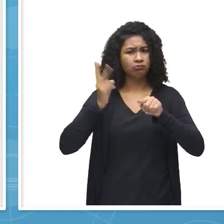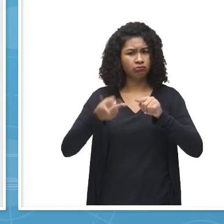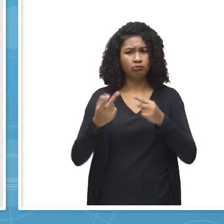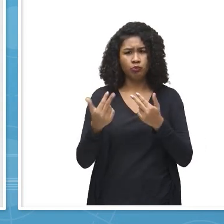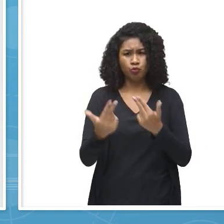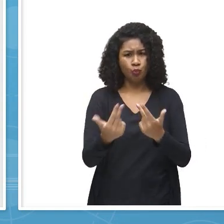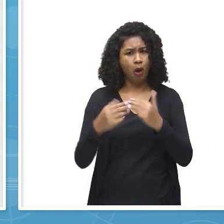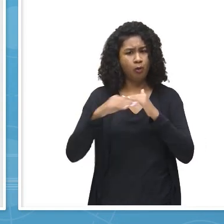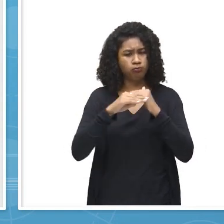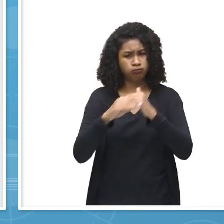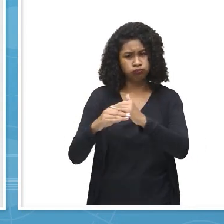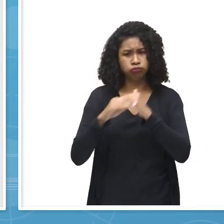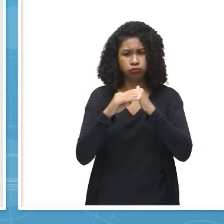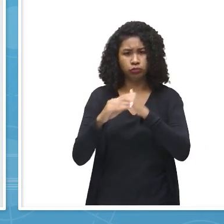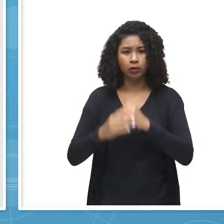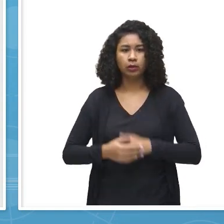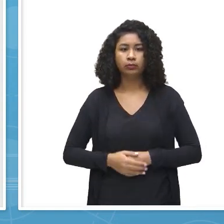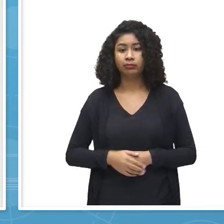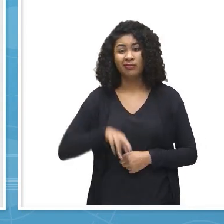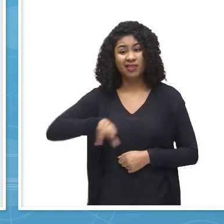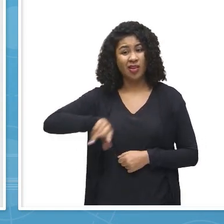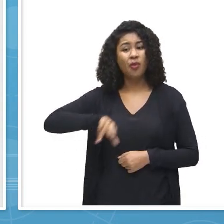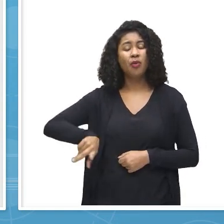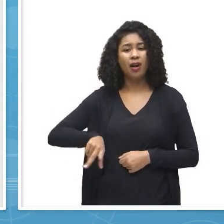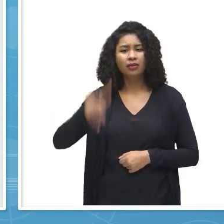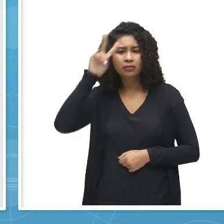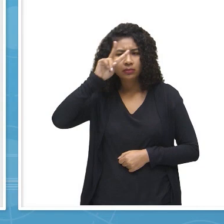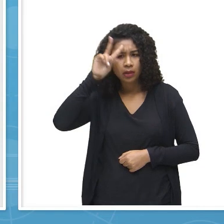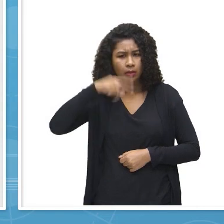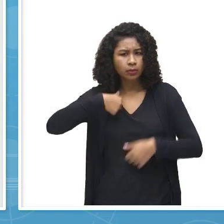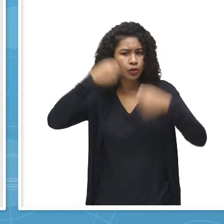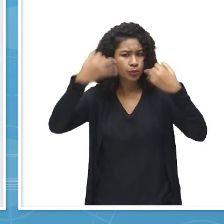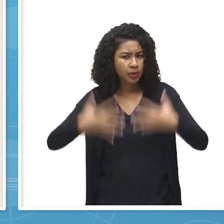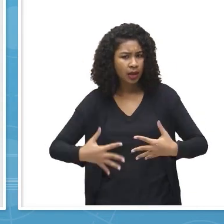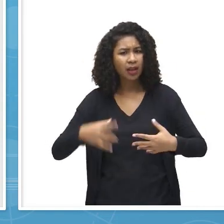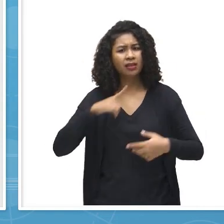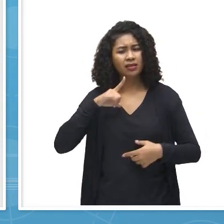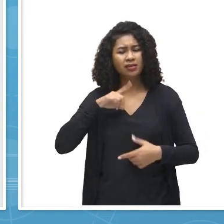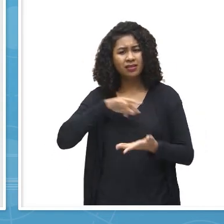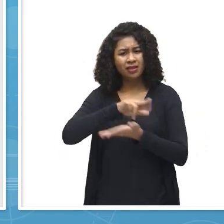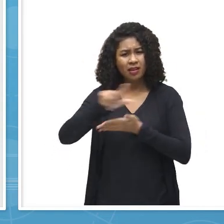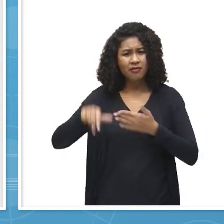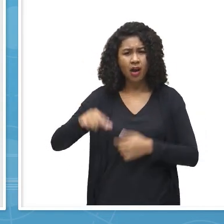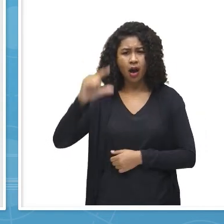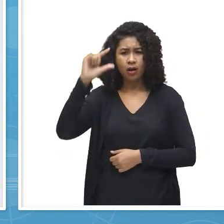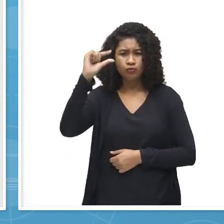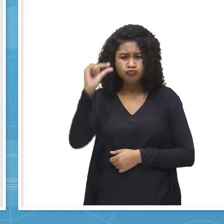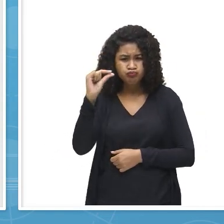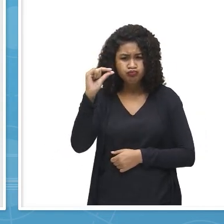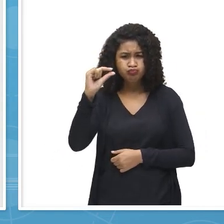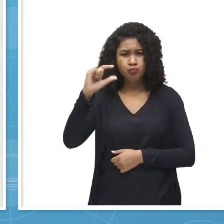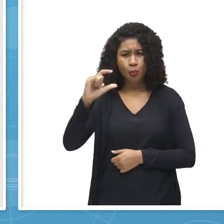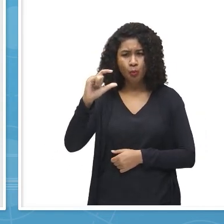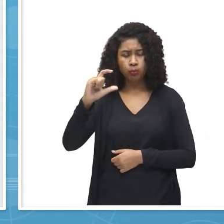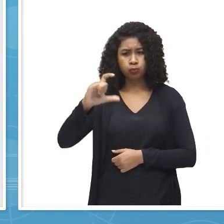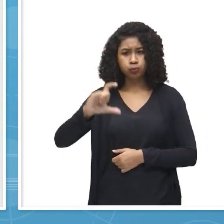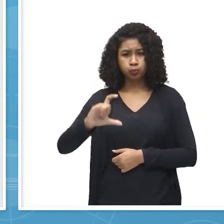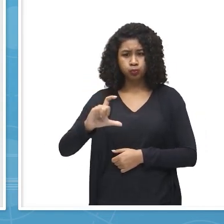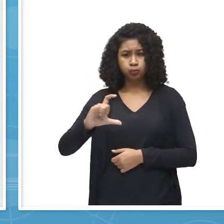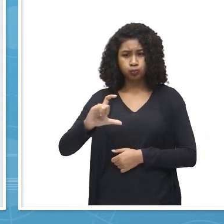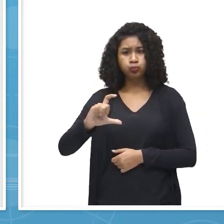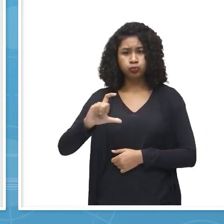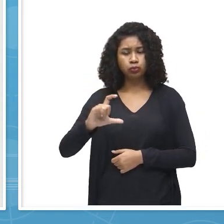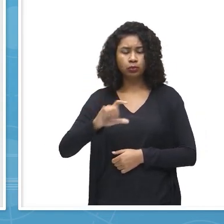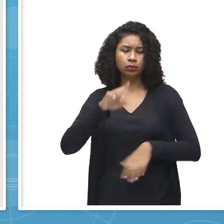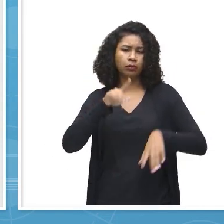colunar, pode estar prismático. Então, vai depender ali de onde se encontra esse tecido epitelial, tá? Na letra